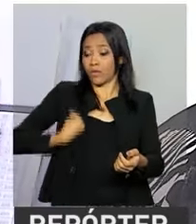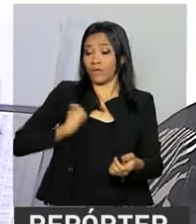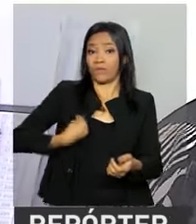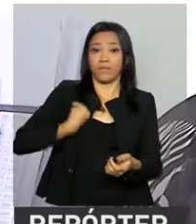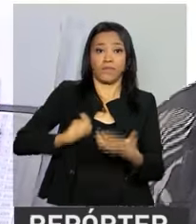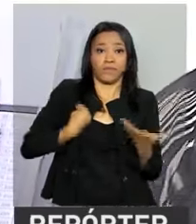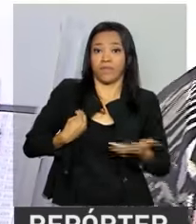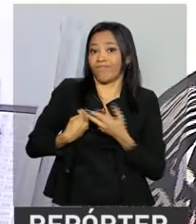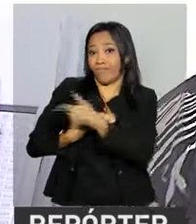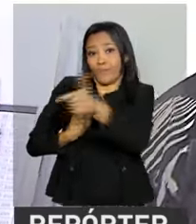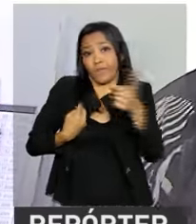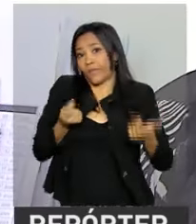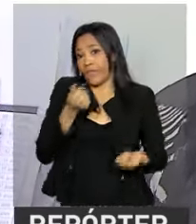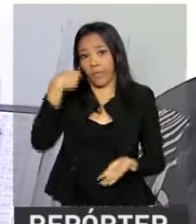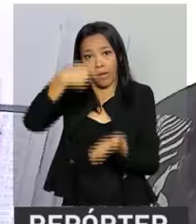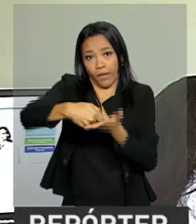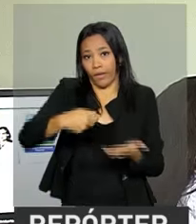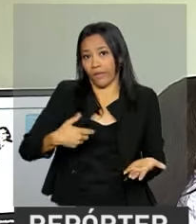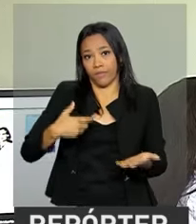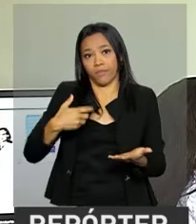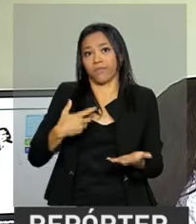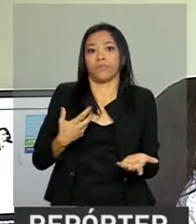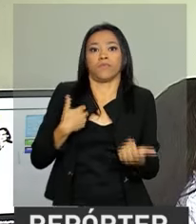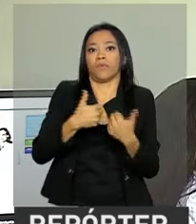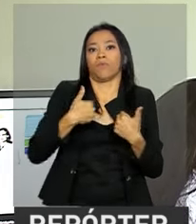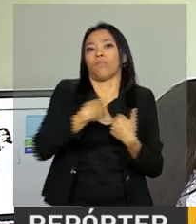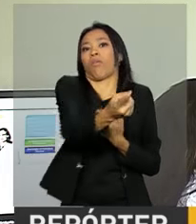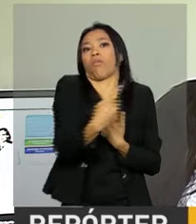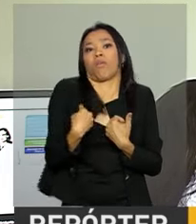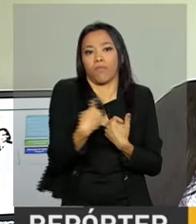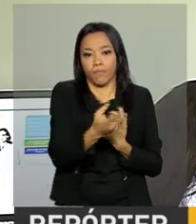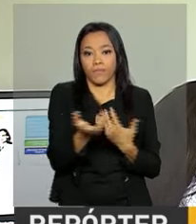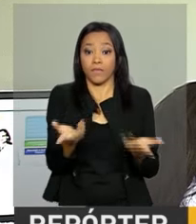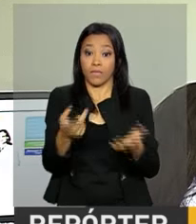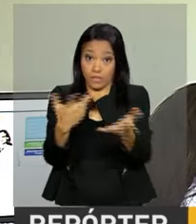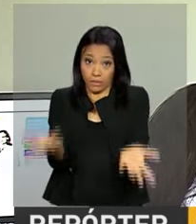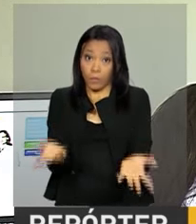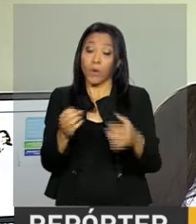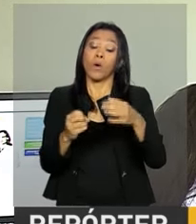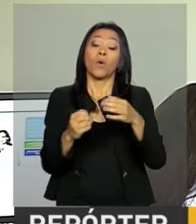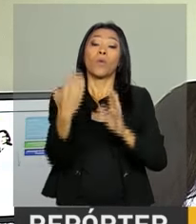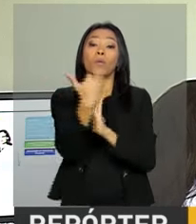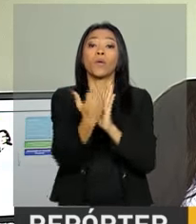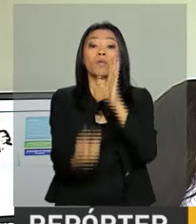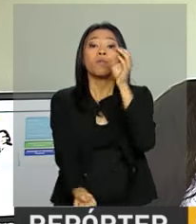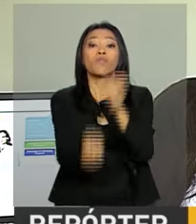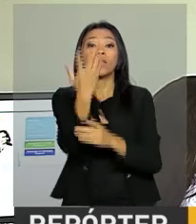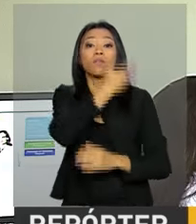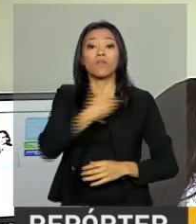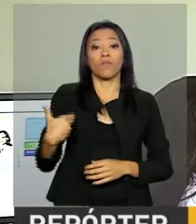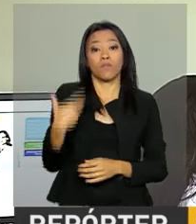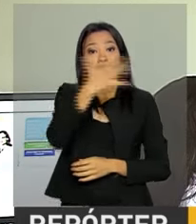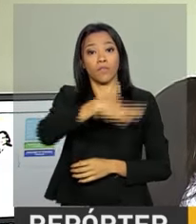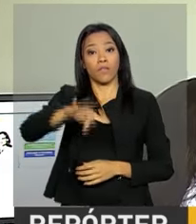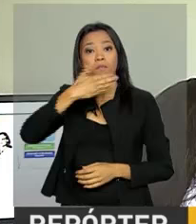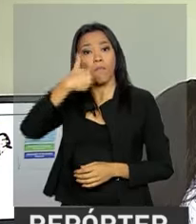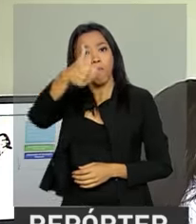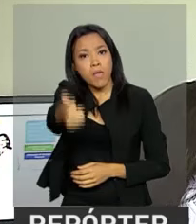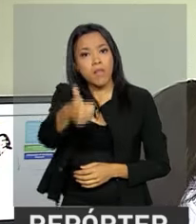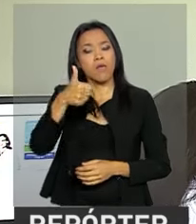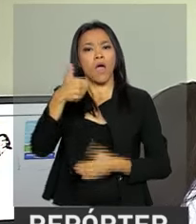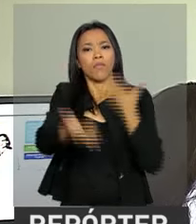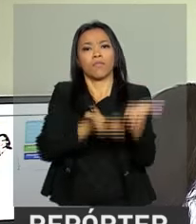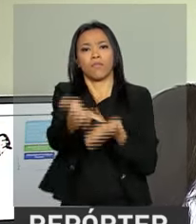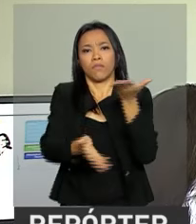estamos nós não tem dinheiro para paraar passar toda hora o programa Mais Médicos foi criado pelo governo federal para melhorar o atendimento do Sistema